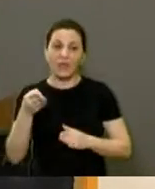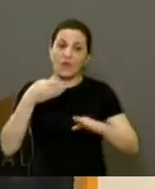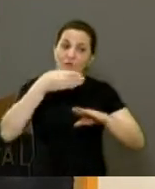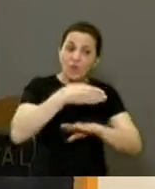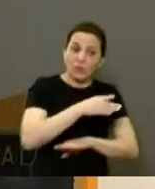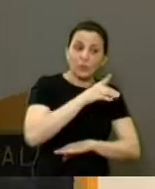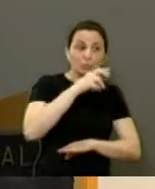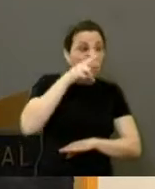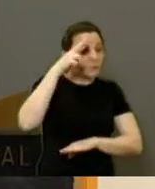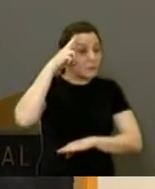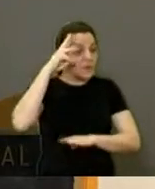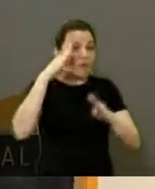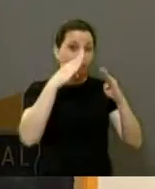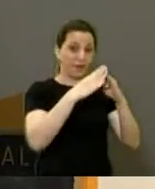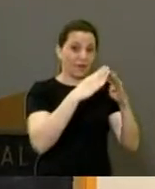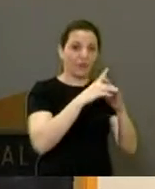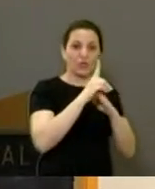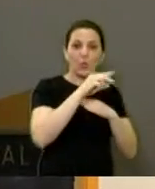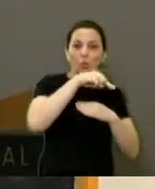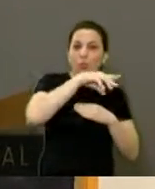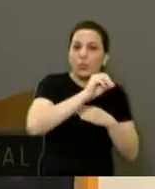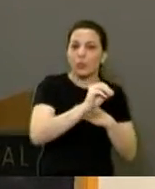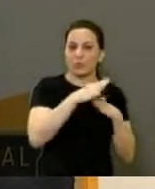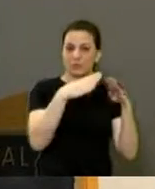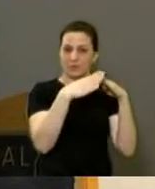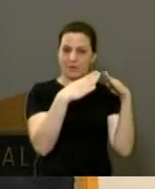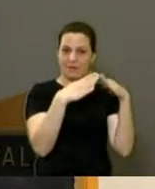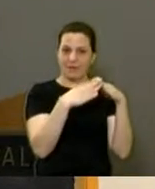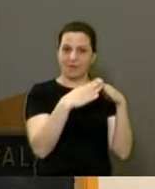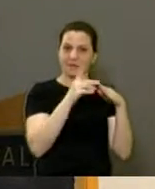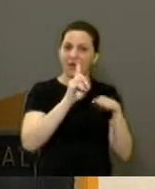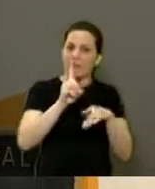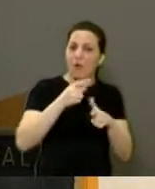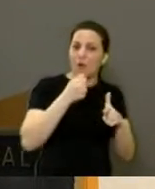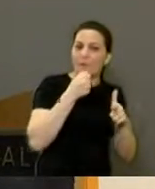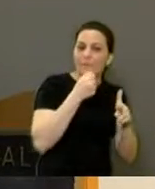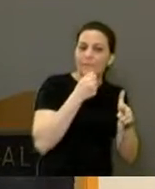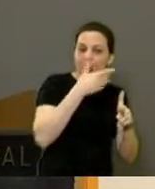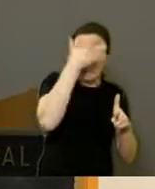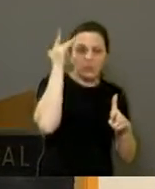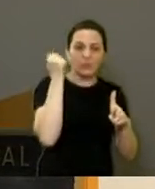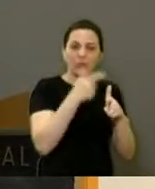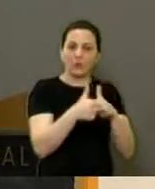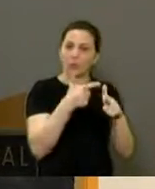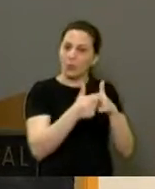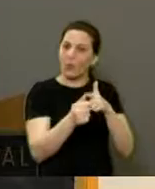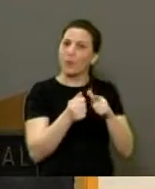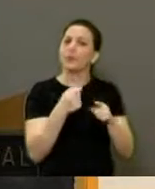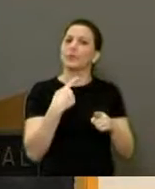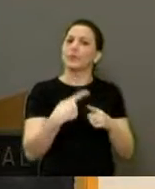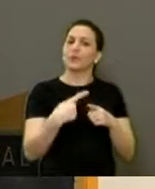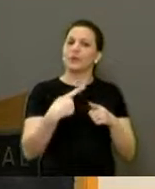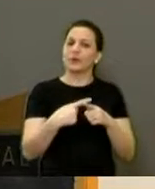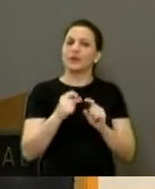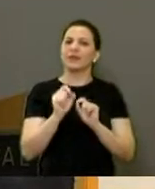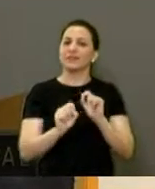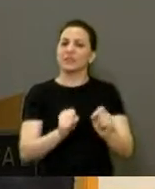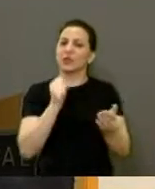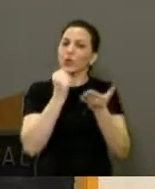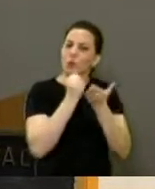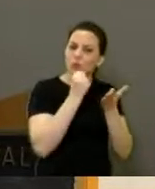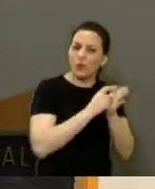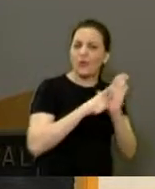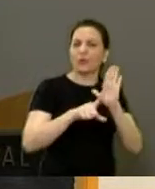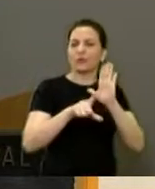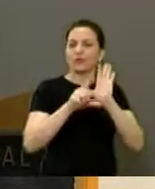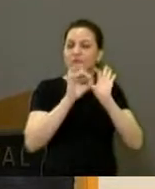tem o ônus, quem tem que correr atrás, tem que ficar louco, é o dono da casa. Mesmo que ele tenha feito um contrato